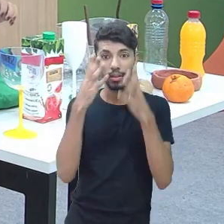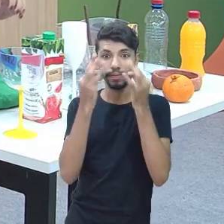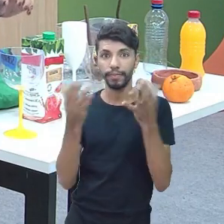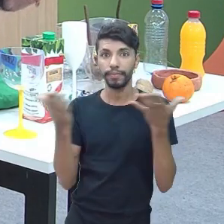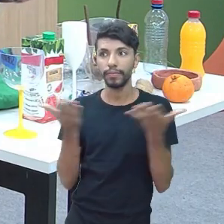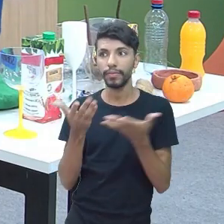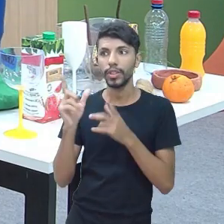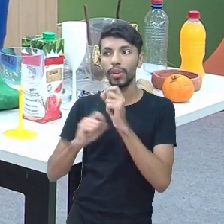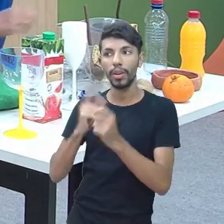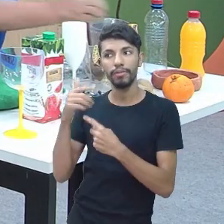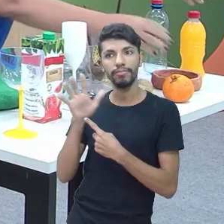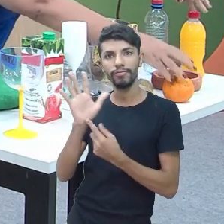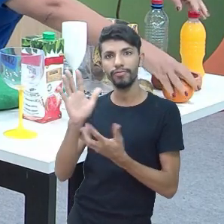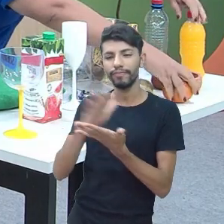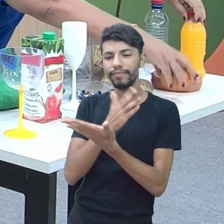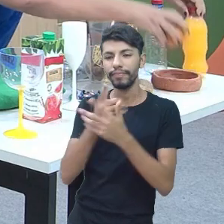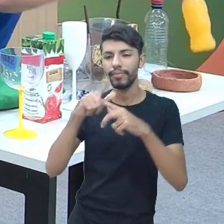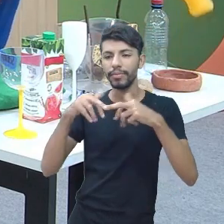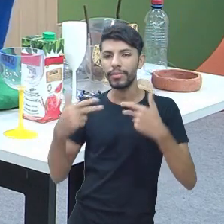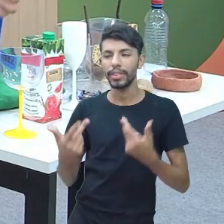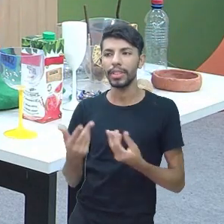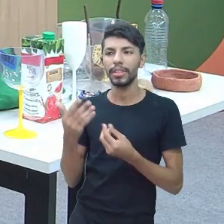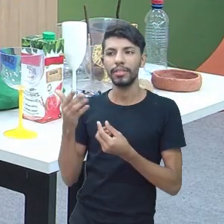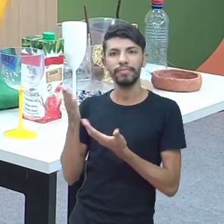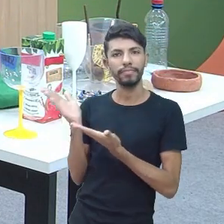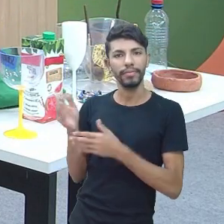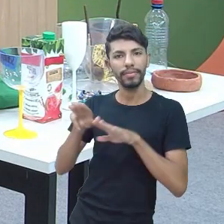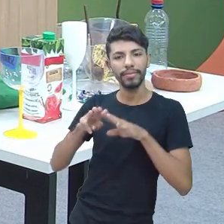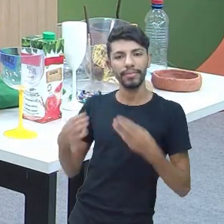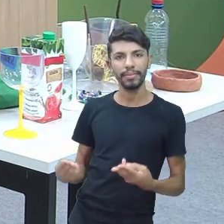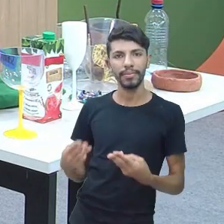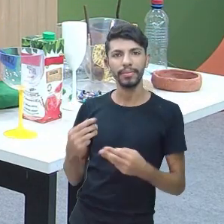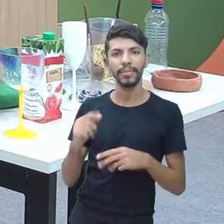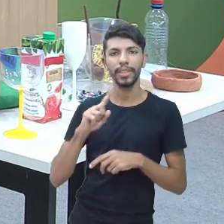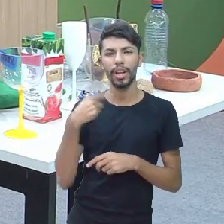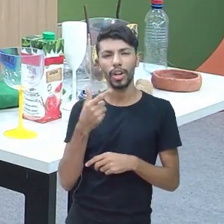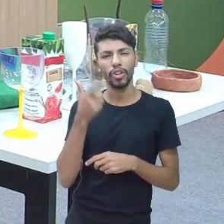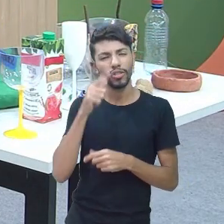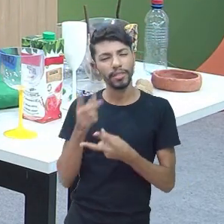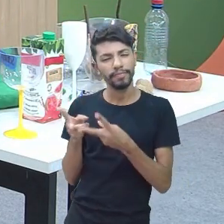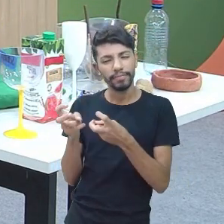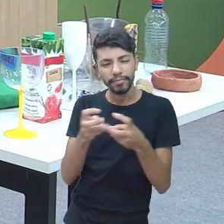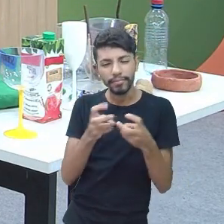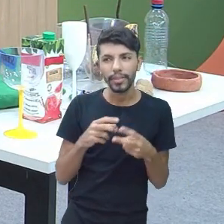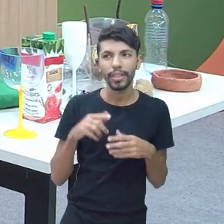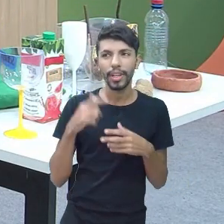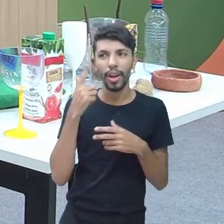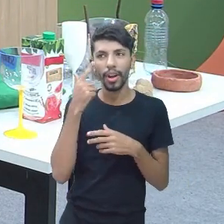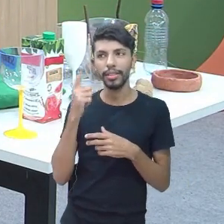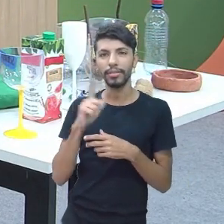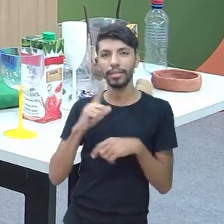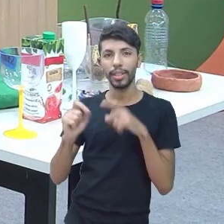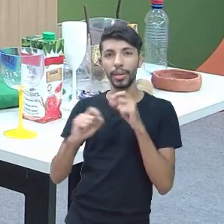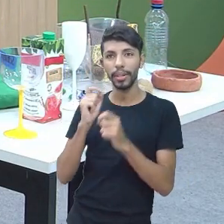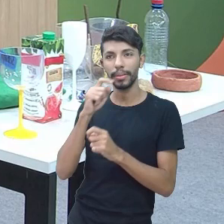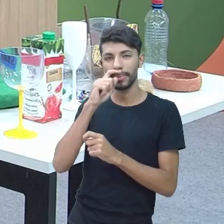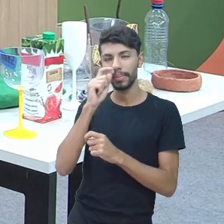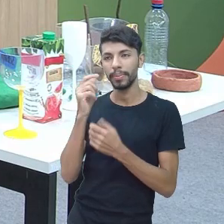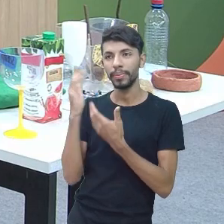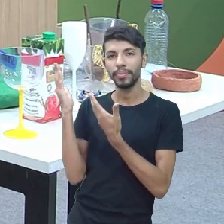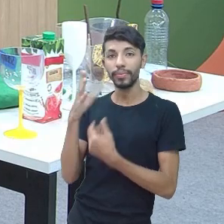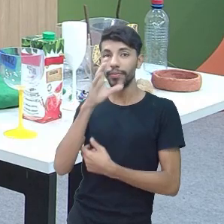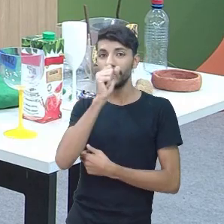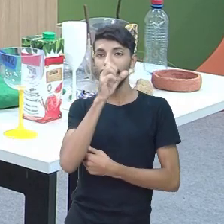encontram aqui na mesa, para a gente poder começar a observar. Então, aqui eu tenho uma laranja,